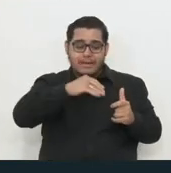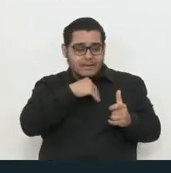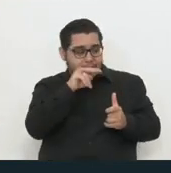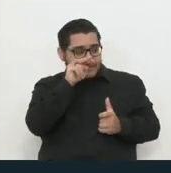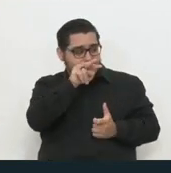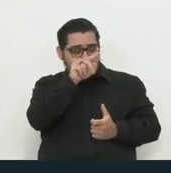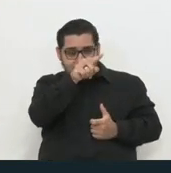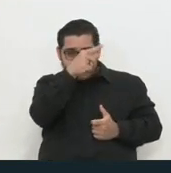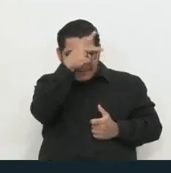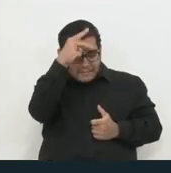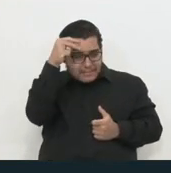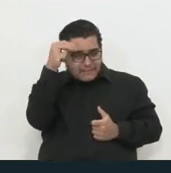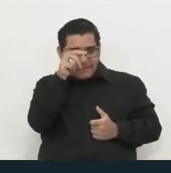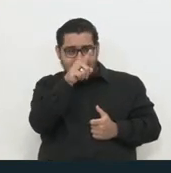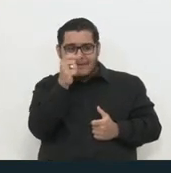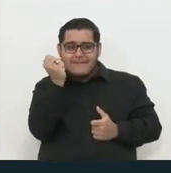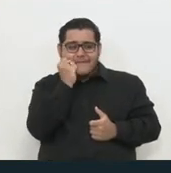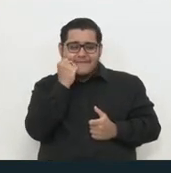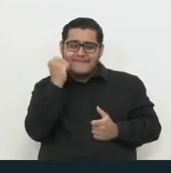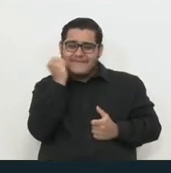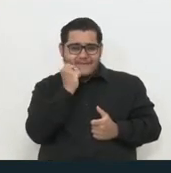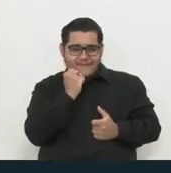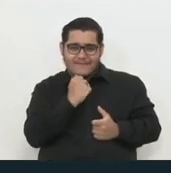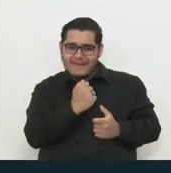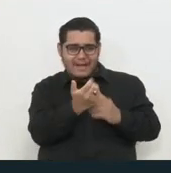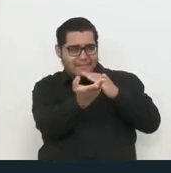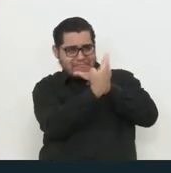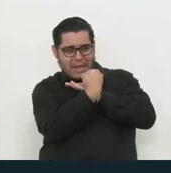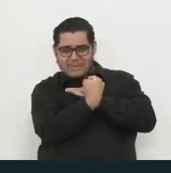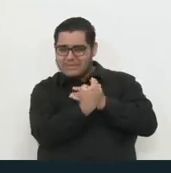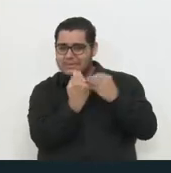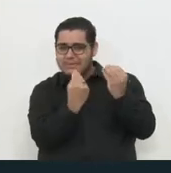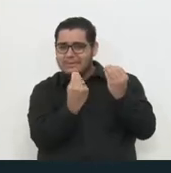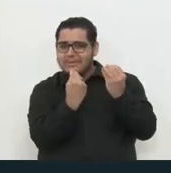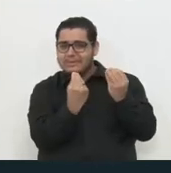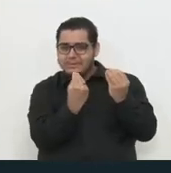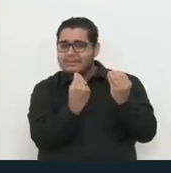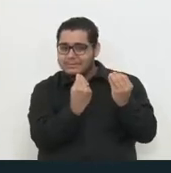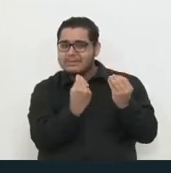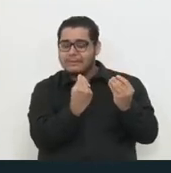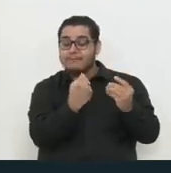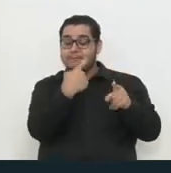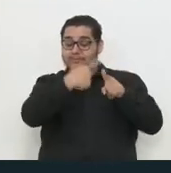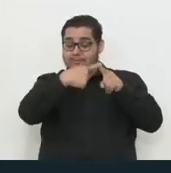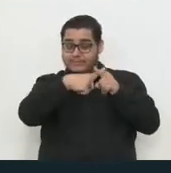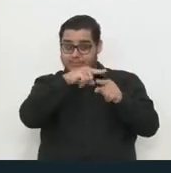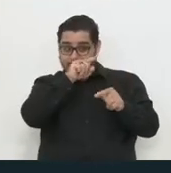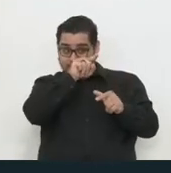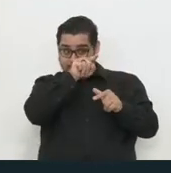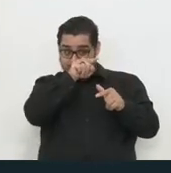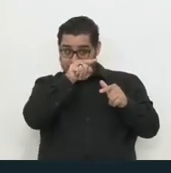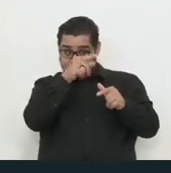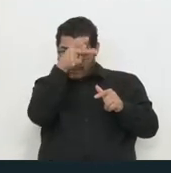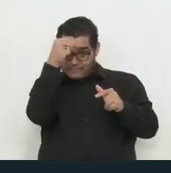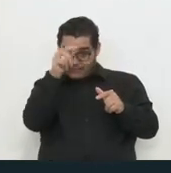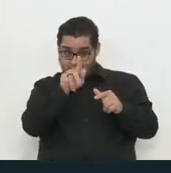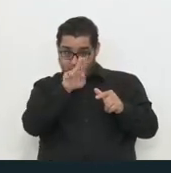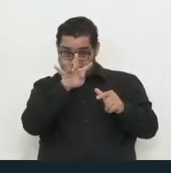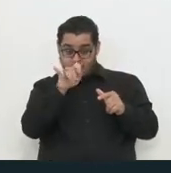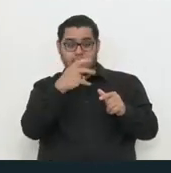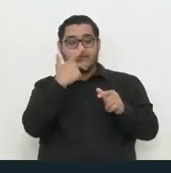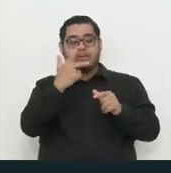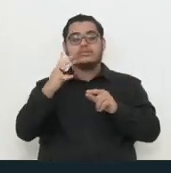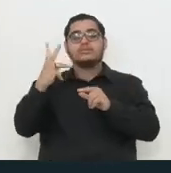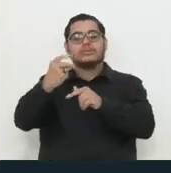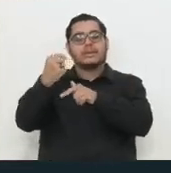gute é maior do que o meu topete muito maior Porque ele disse que empregar todo mundo da extinta para Guarulhos em